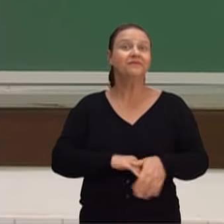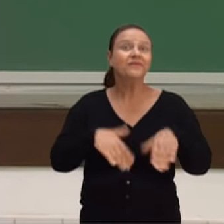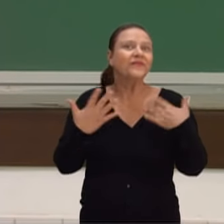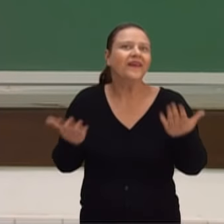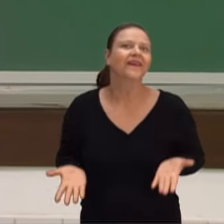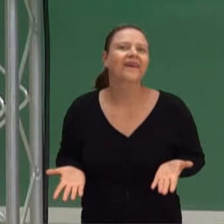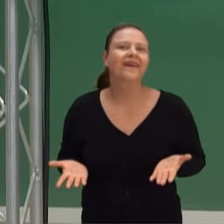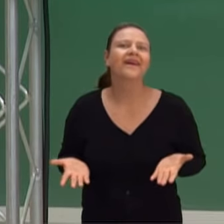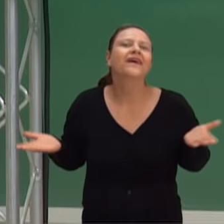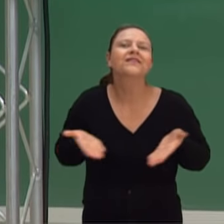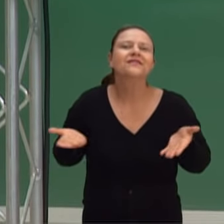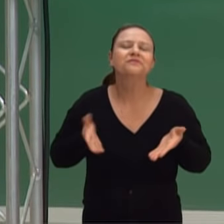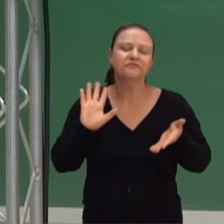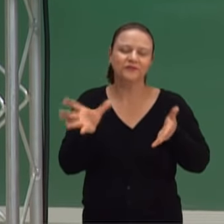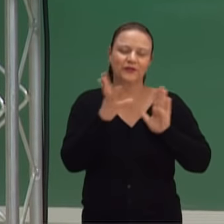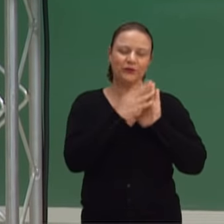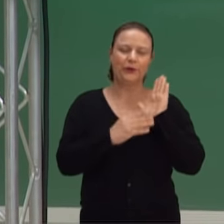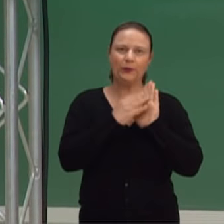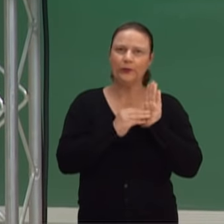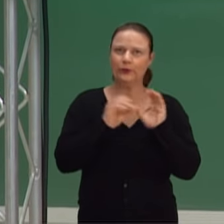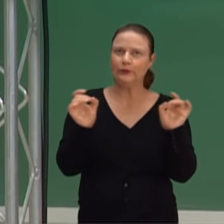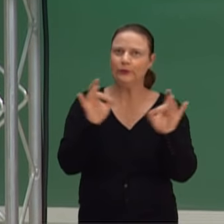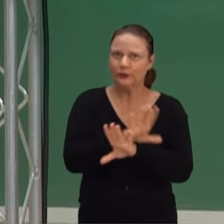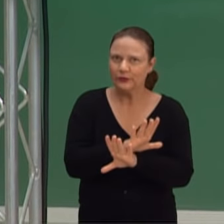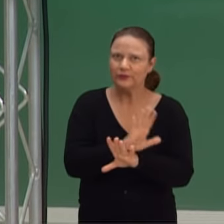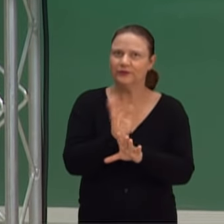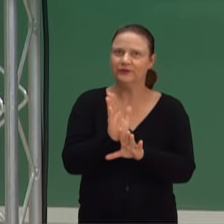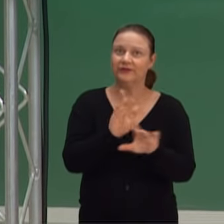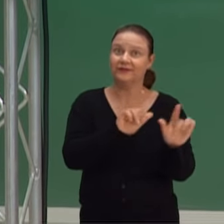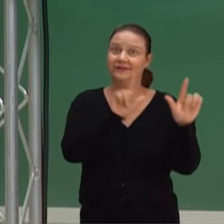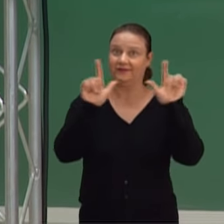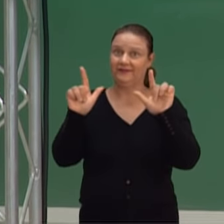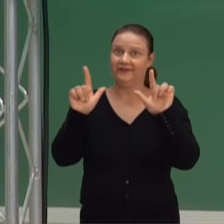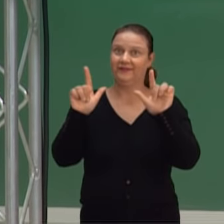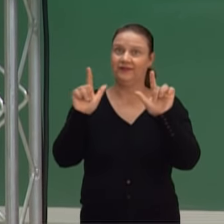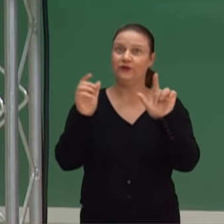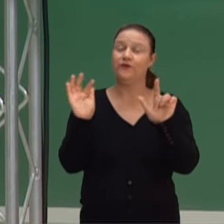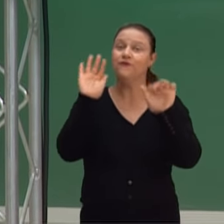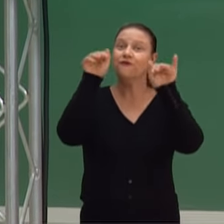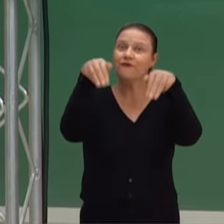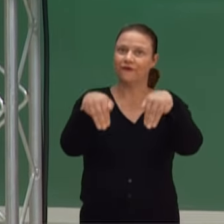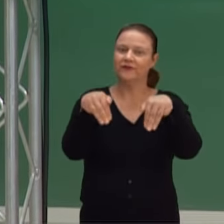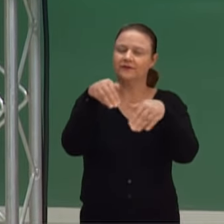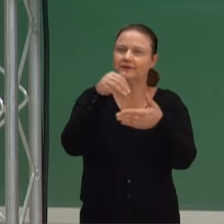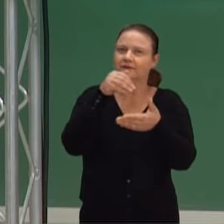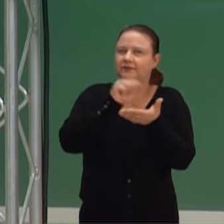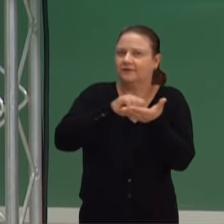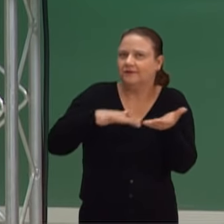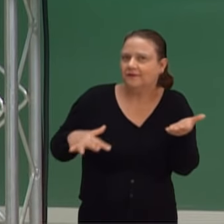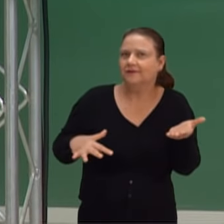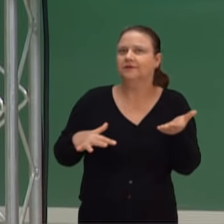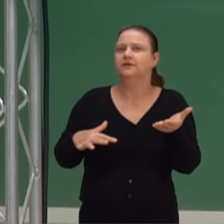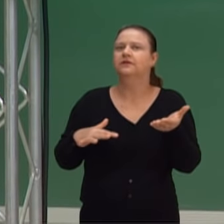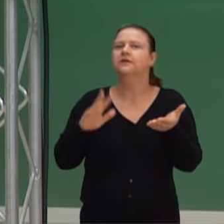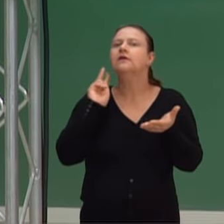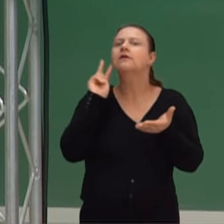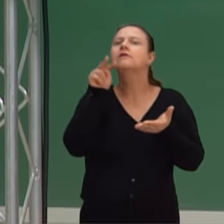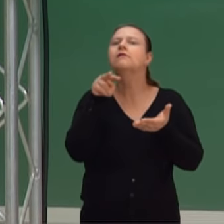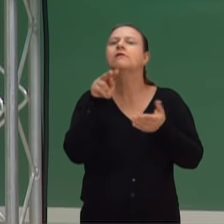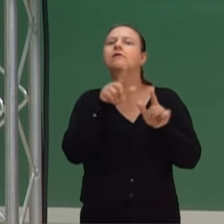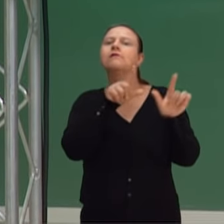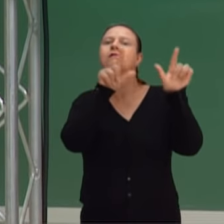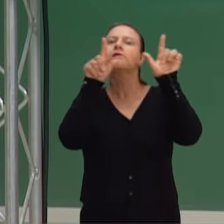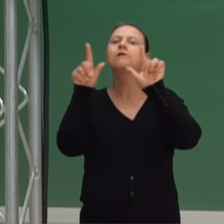E aí, agora que você já copiou, vamos passar para a próxima tela, que ali está o final do exercício. Presta atenção, ó, você vai descrever a cena da pintura